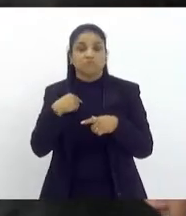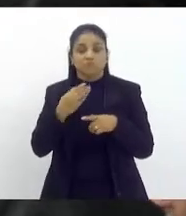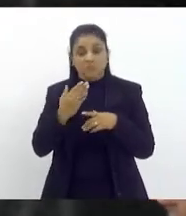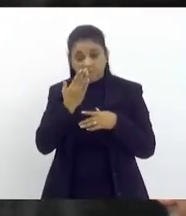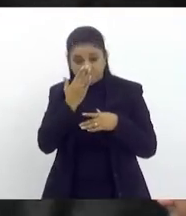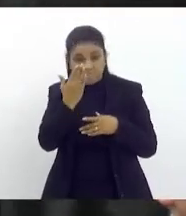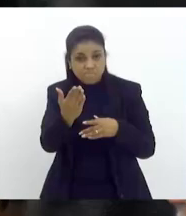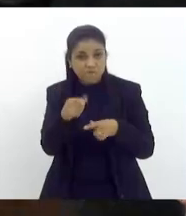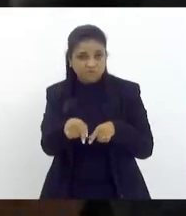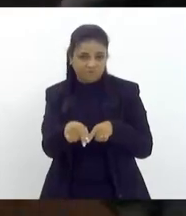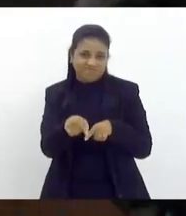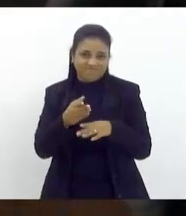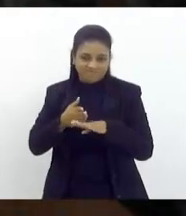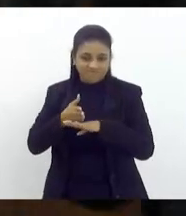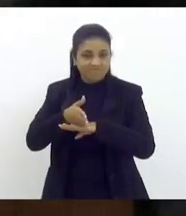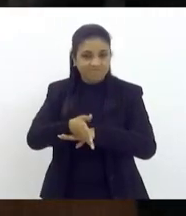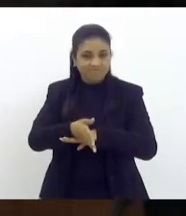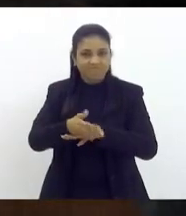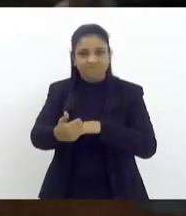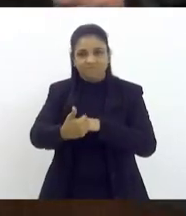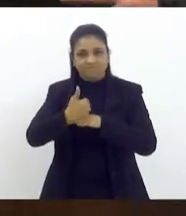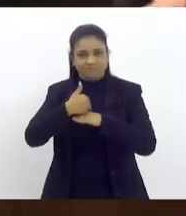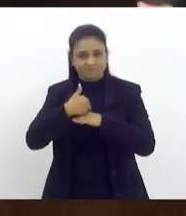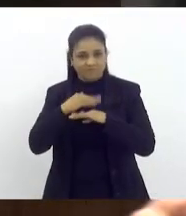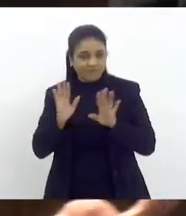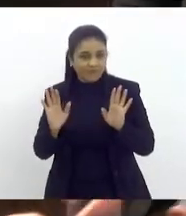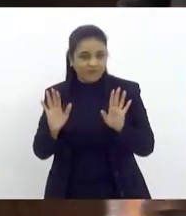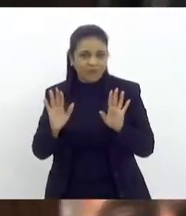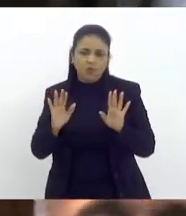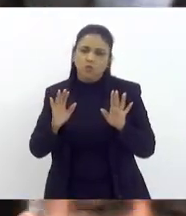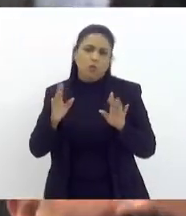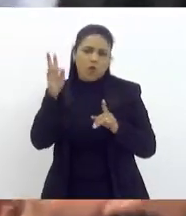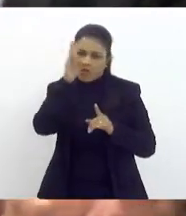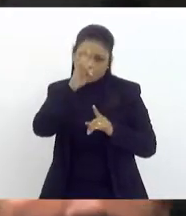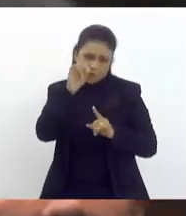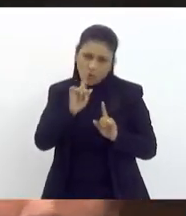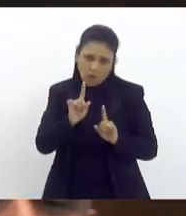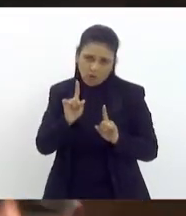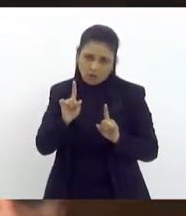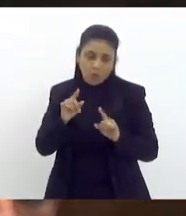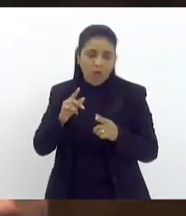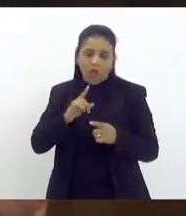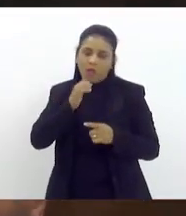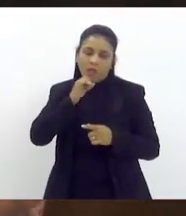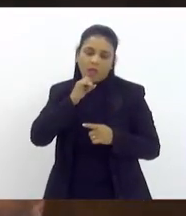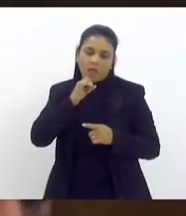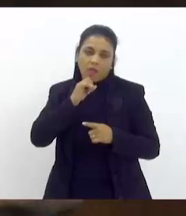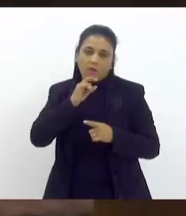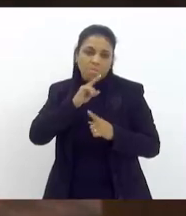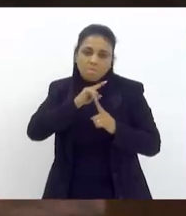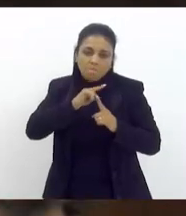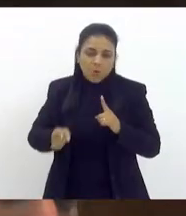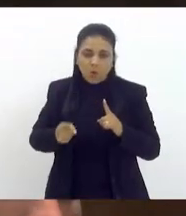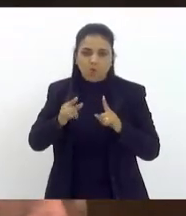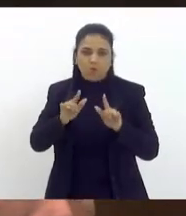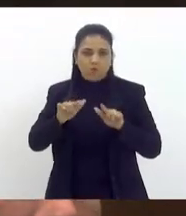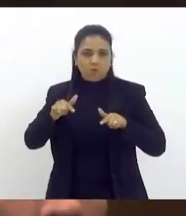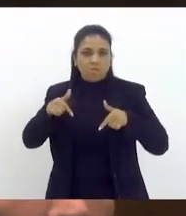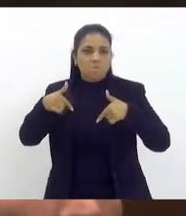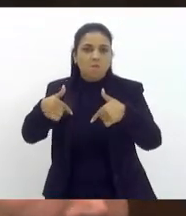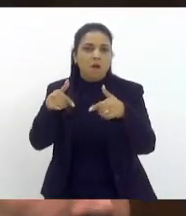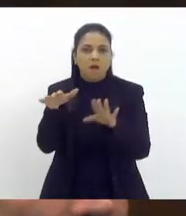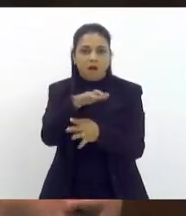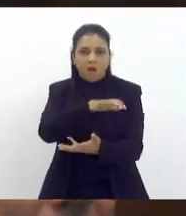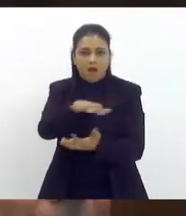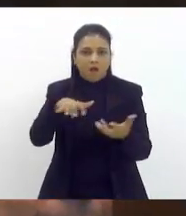é a minha história minha história não é de criminalizar manifestações muito menos as manifestações legítimas